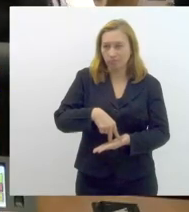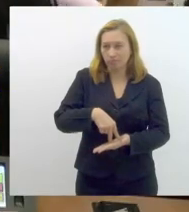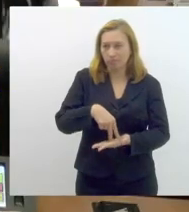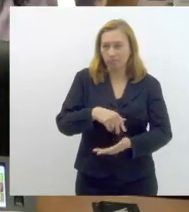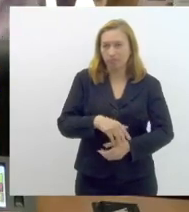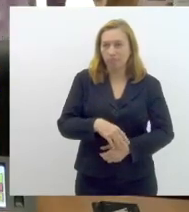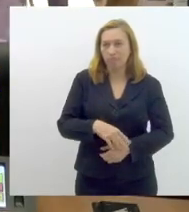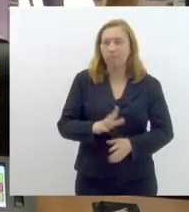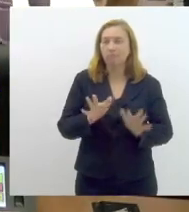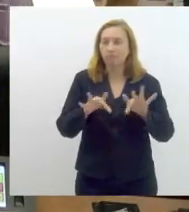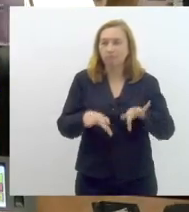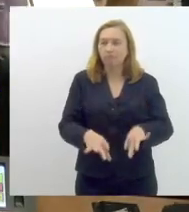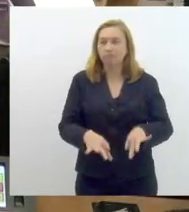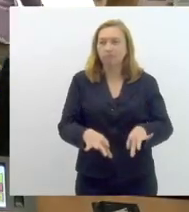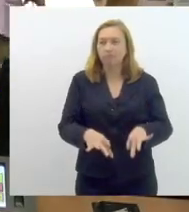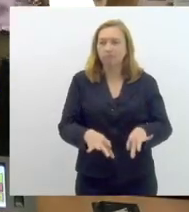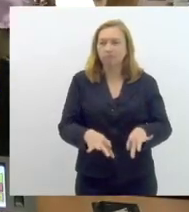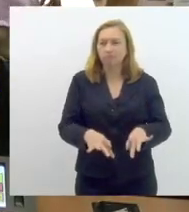E ao final